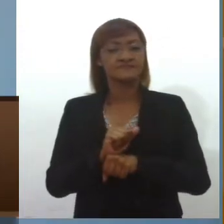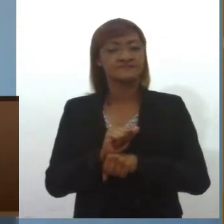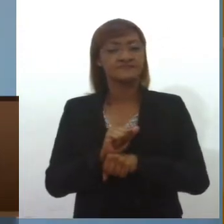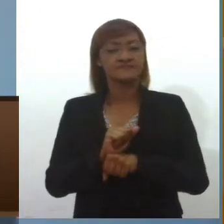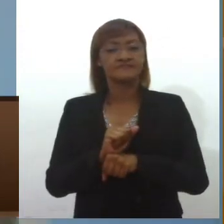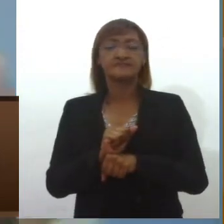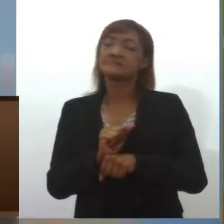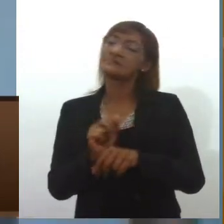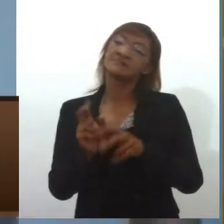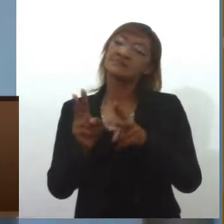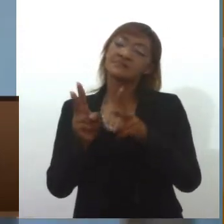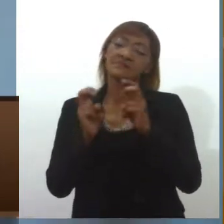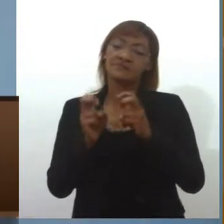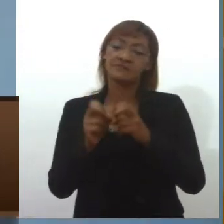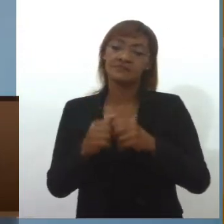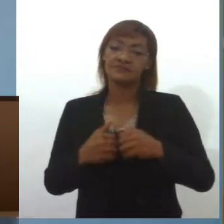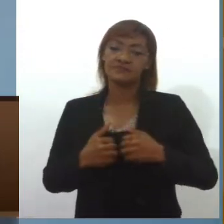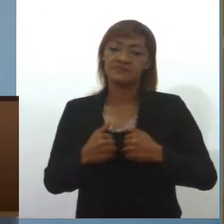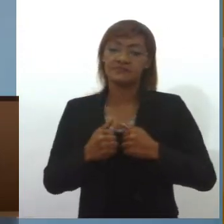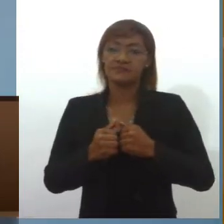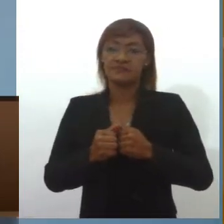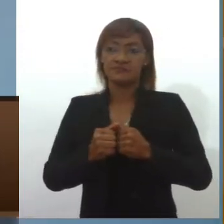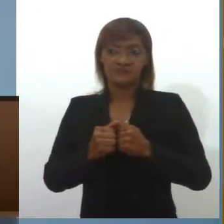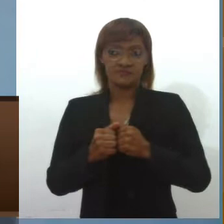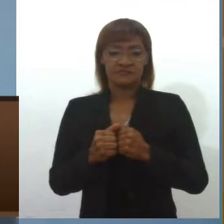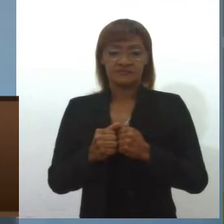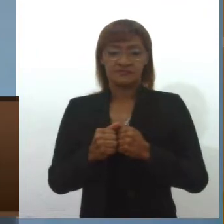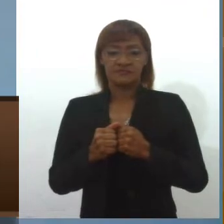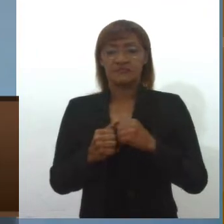veja, os bancos, eles não são